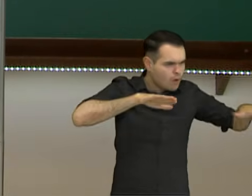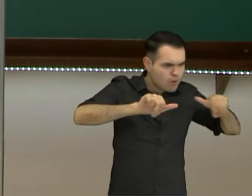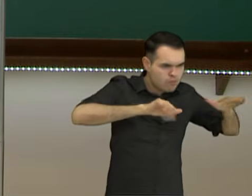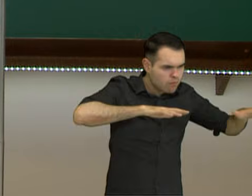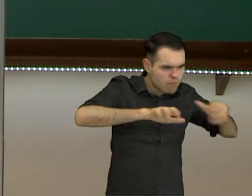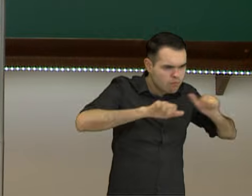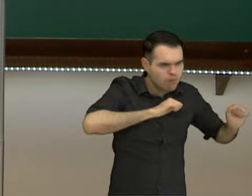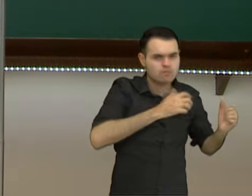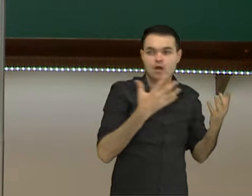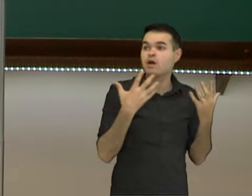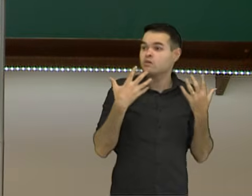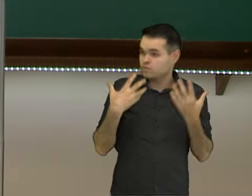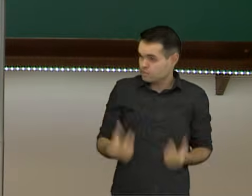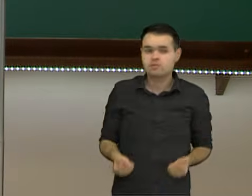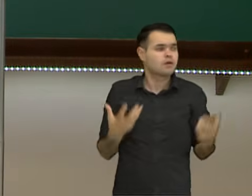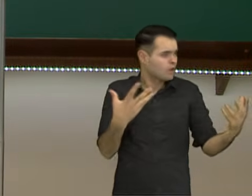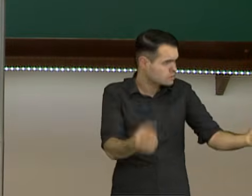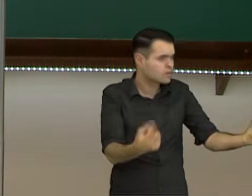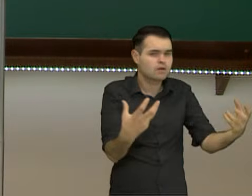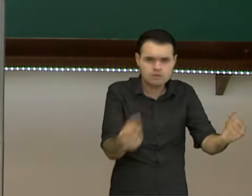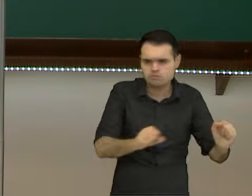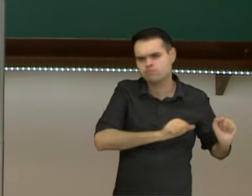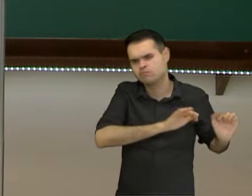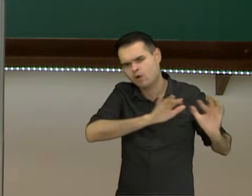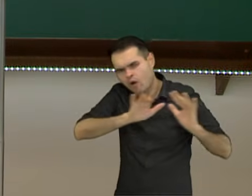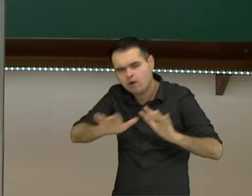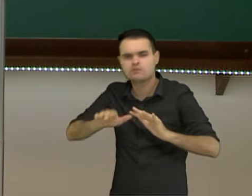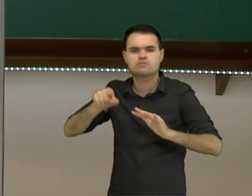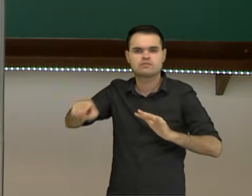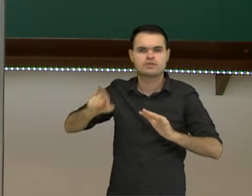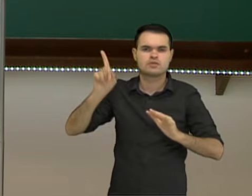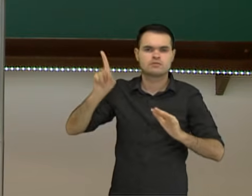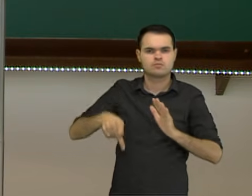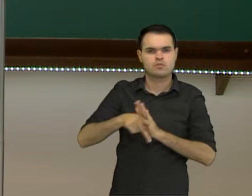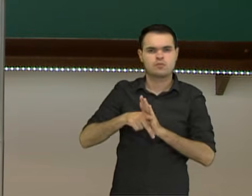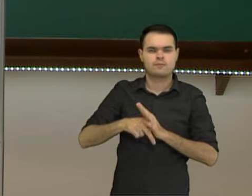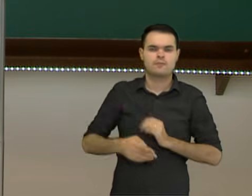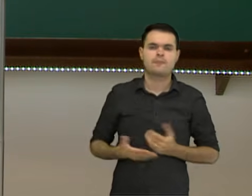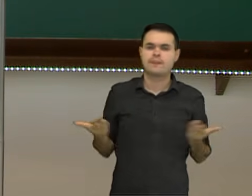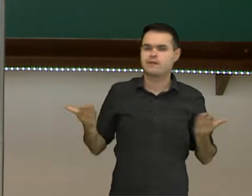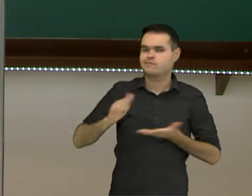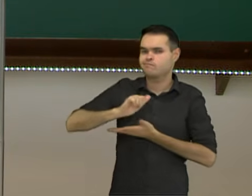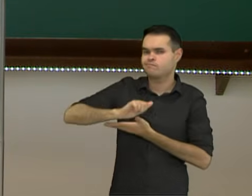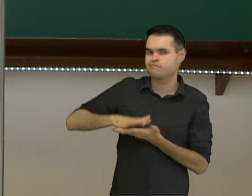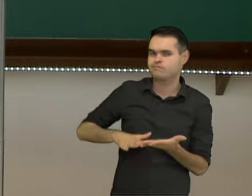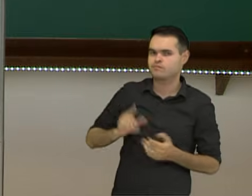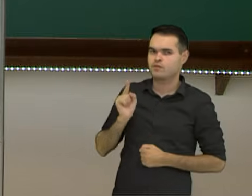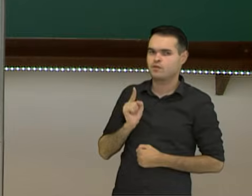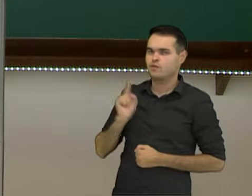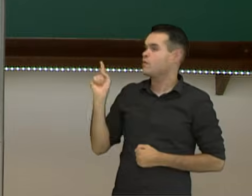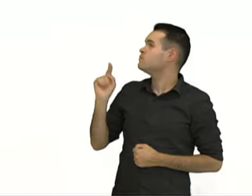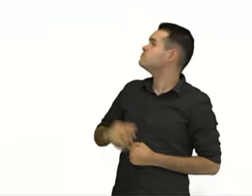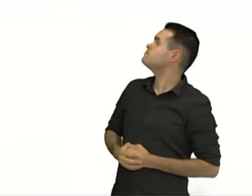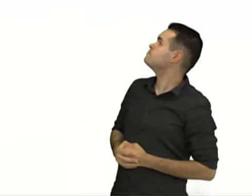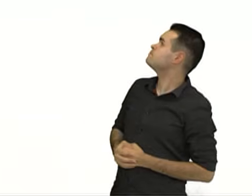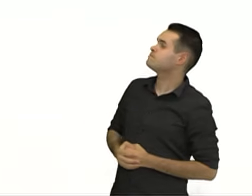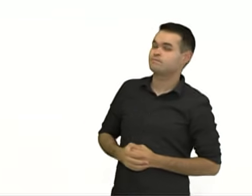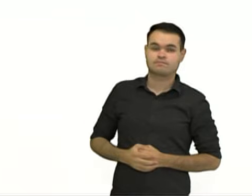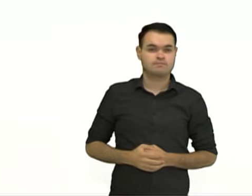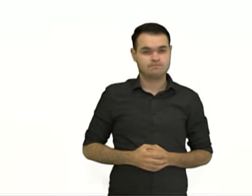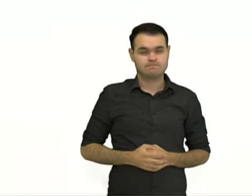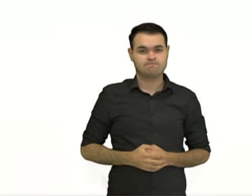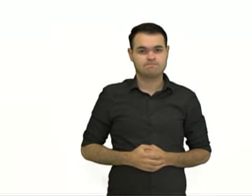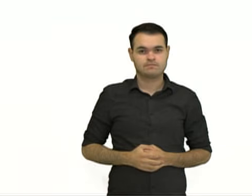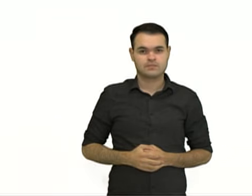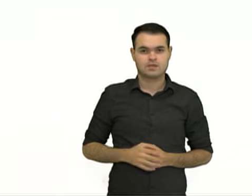então aceitavam a participar das cruzadas. Aqui a gente tem uma atividade, vamos olhar a nossa atividade, Utilize